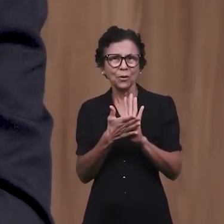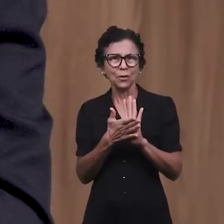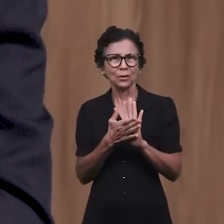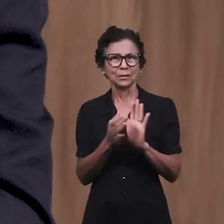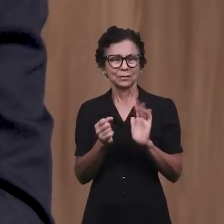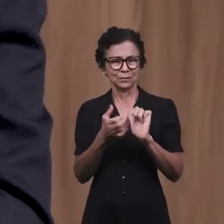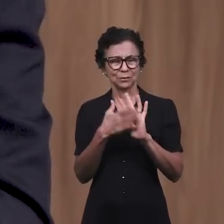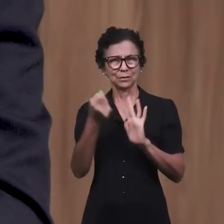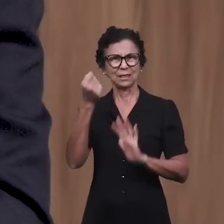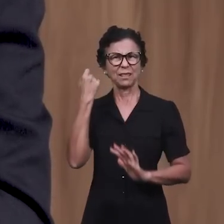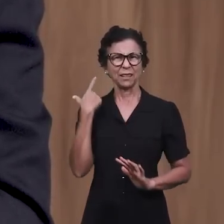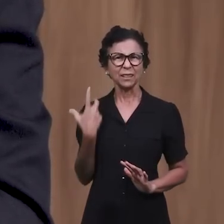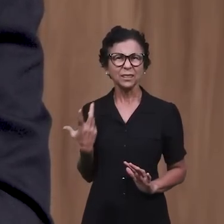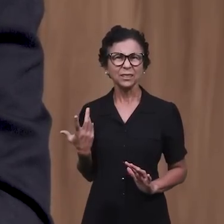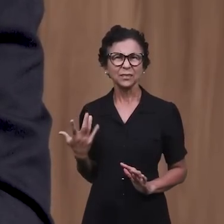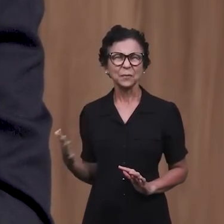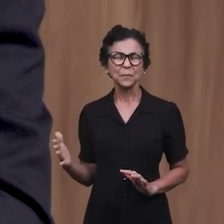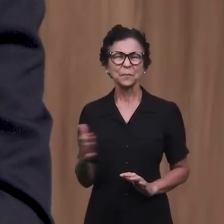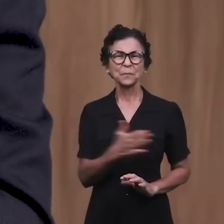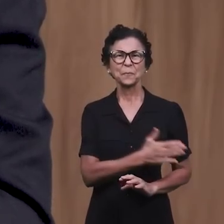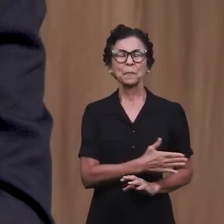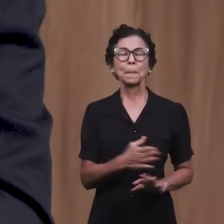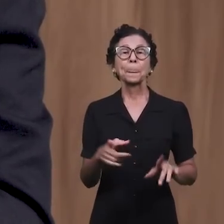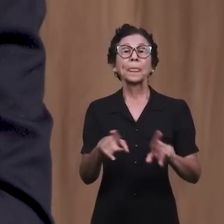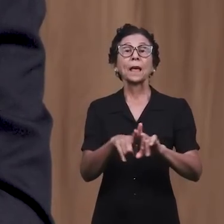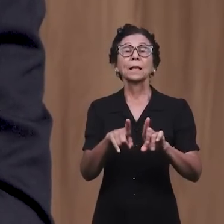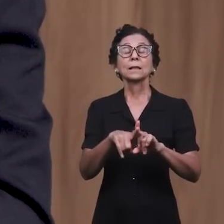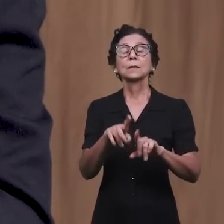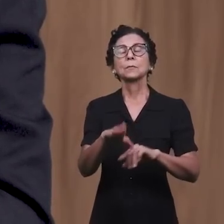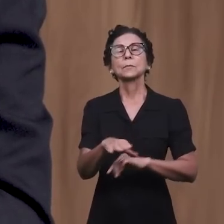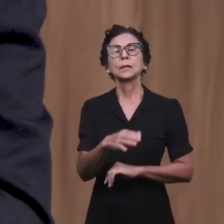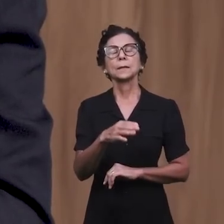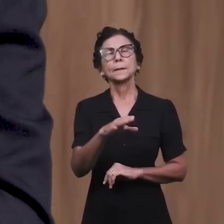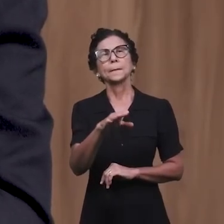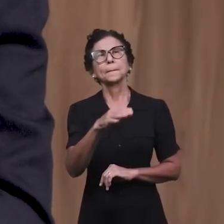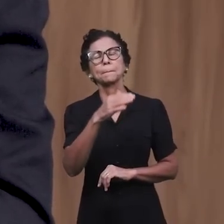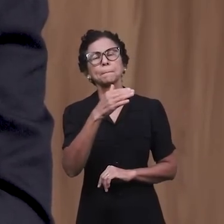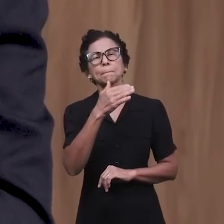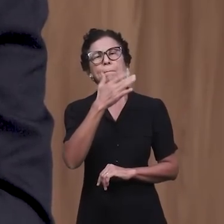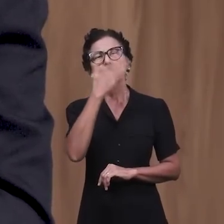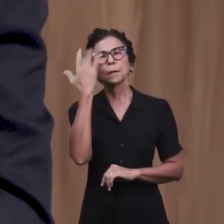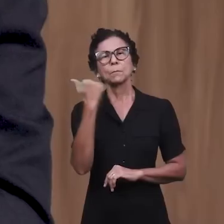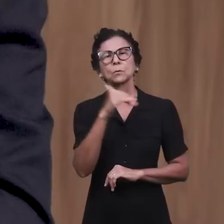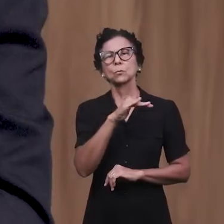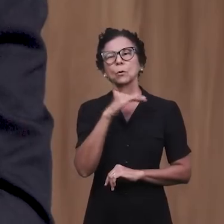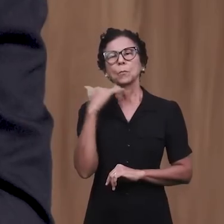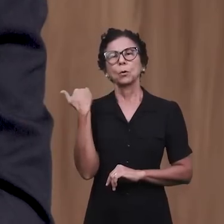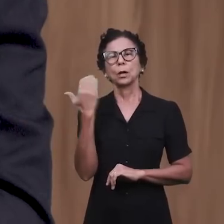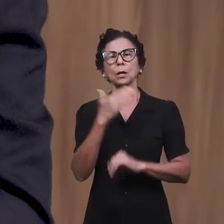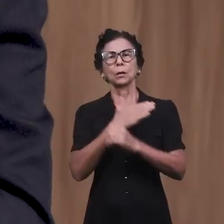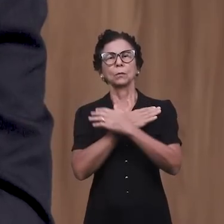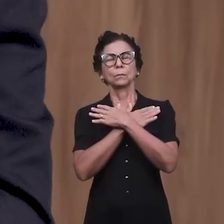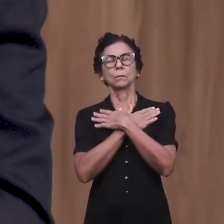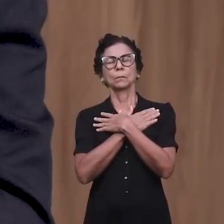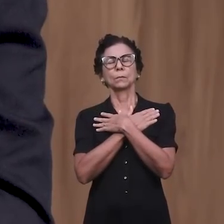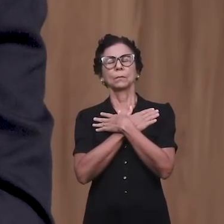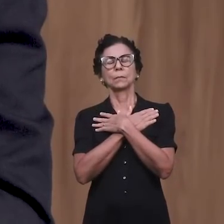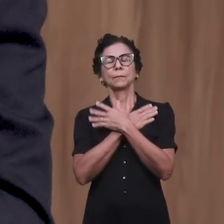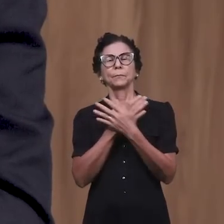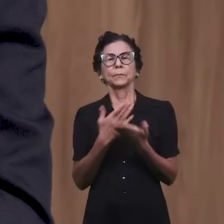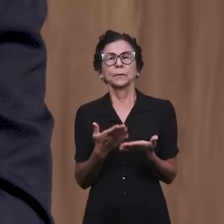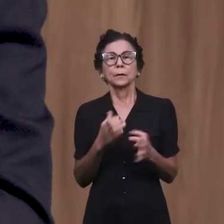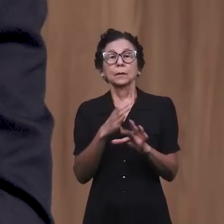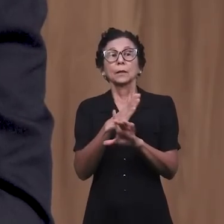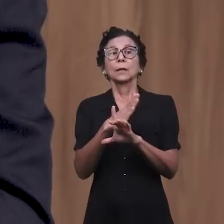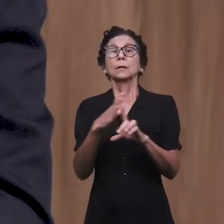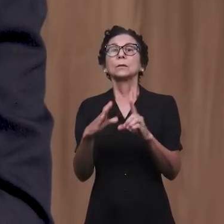seja, o culto de sepultamento, né? Esse é um momento assim muito especial, um momento solene, onde a palavra